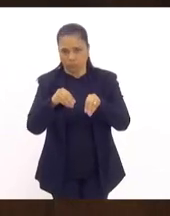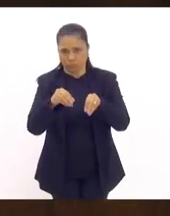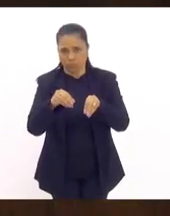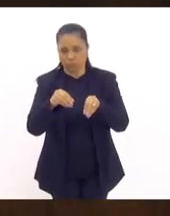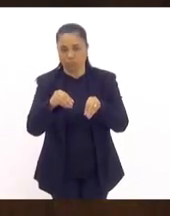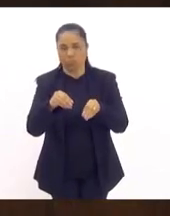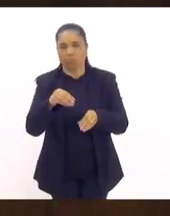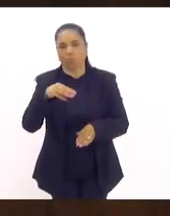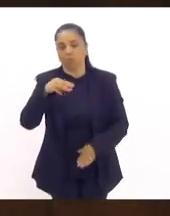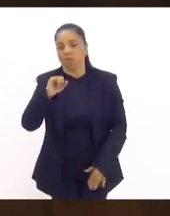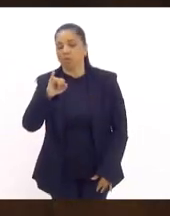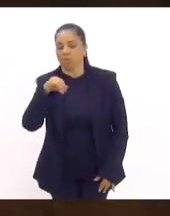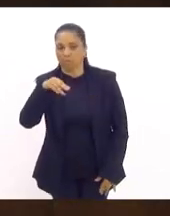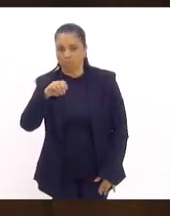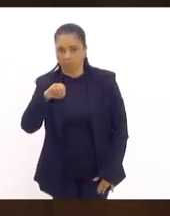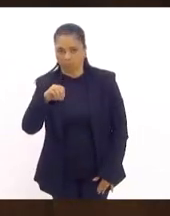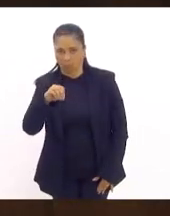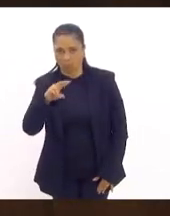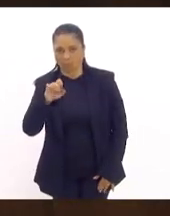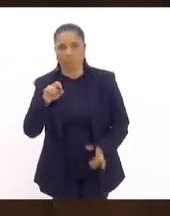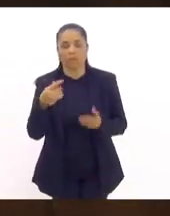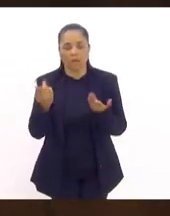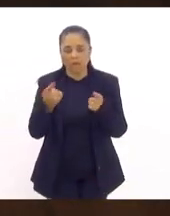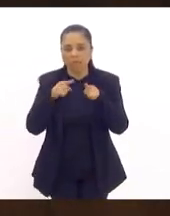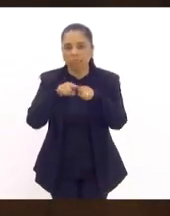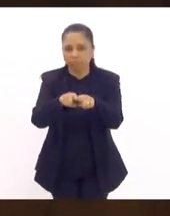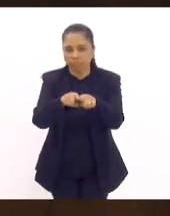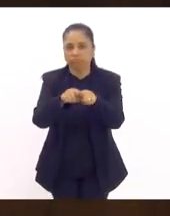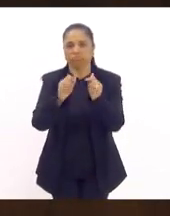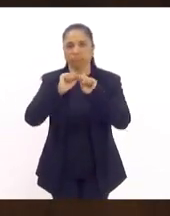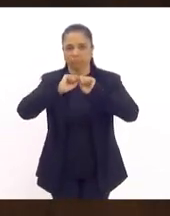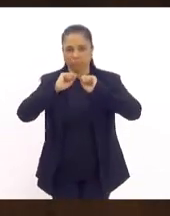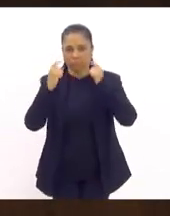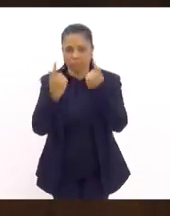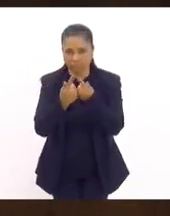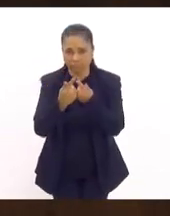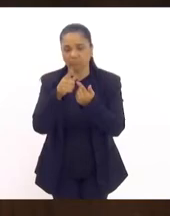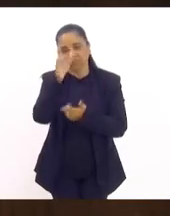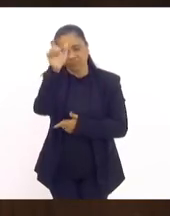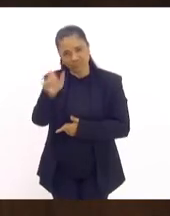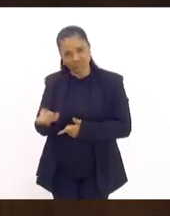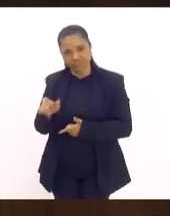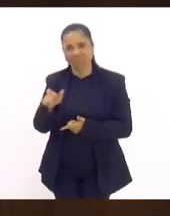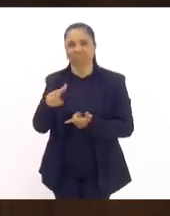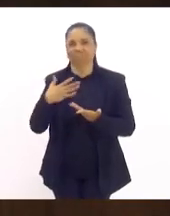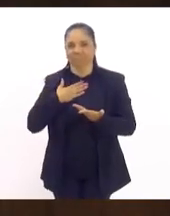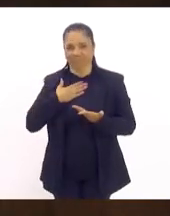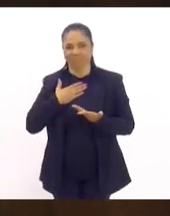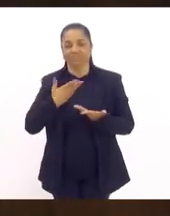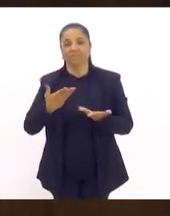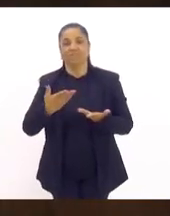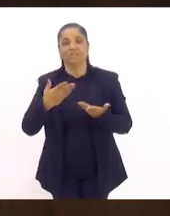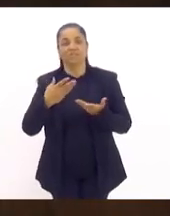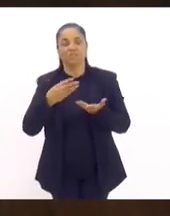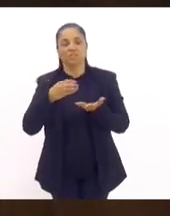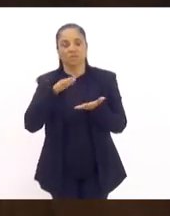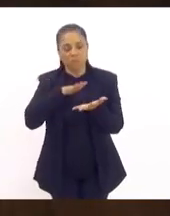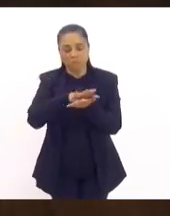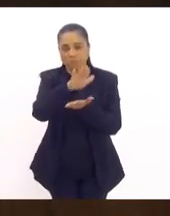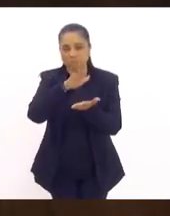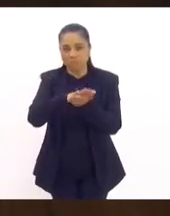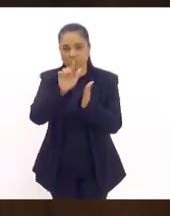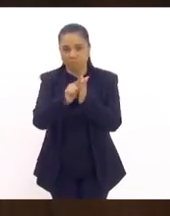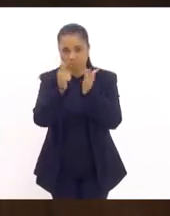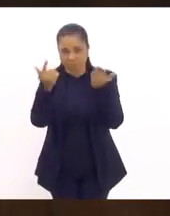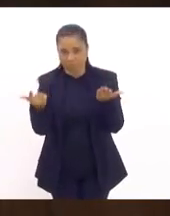hoje, alinhado com a presidência da Assembleia Legislativa, já num gesto de inovação de Vossa Excelência, nós expedimos e publicamos no Diário Oficial a primeira